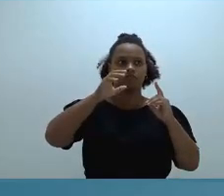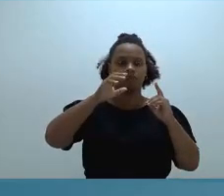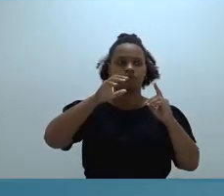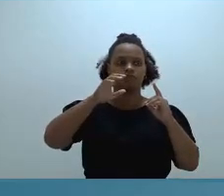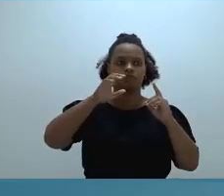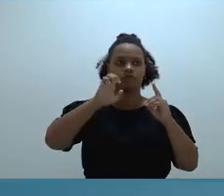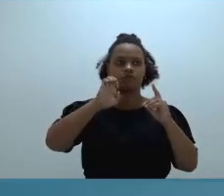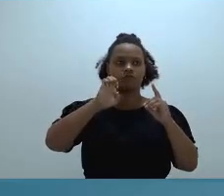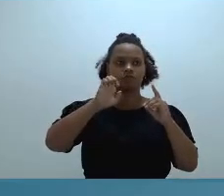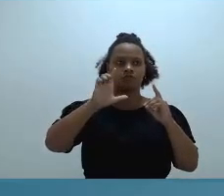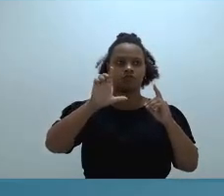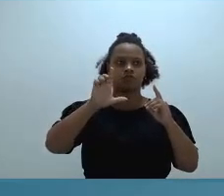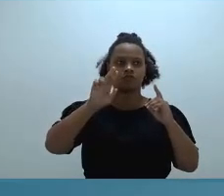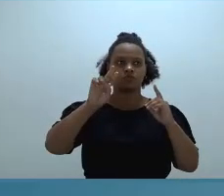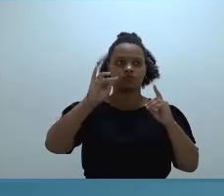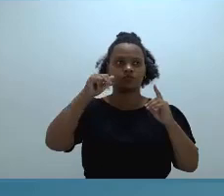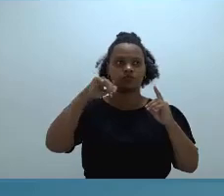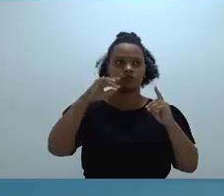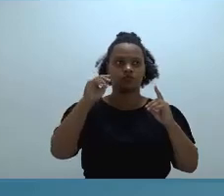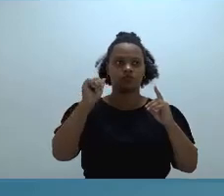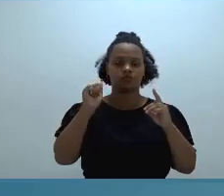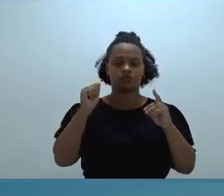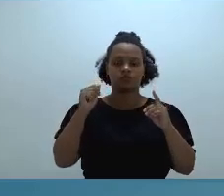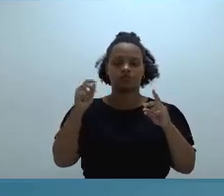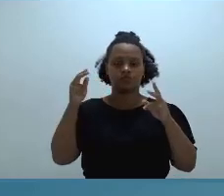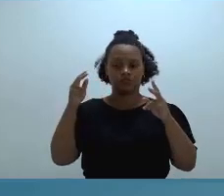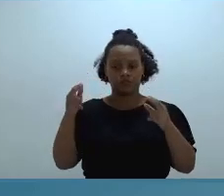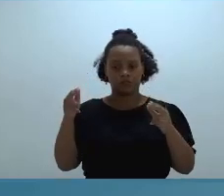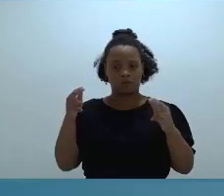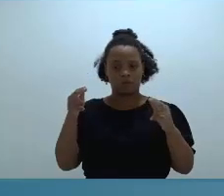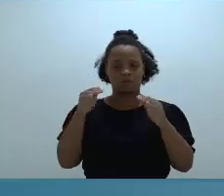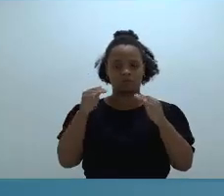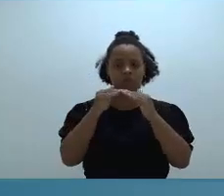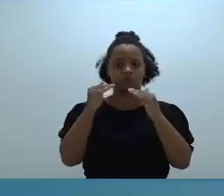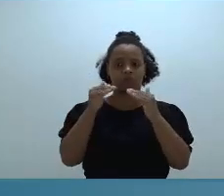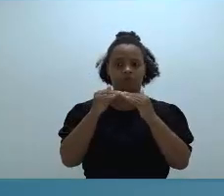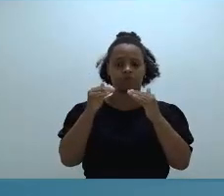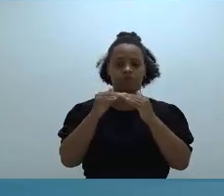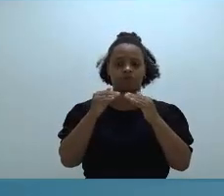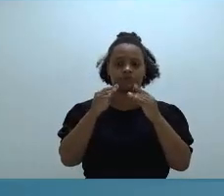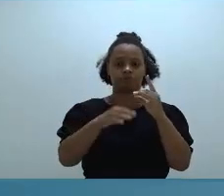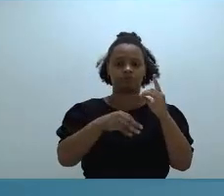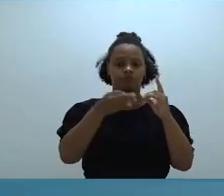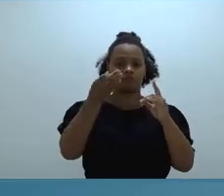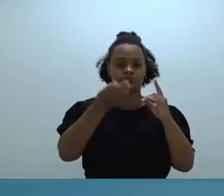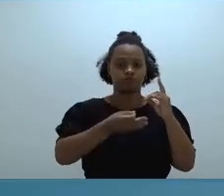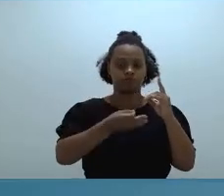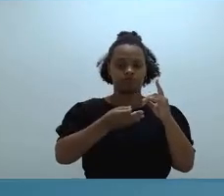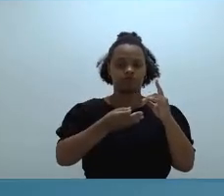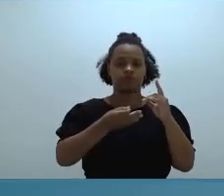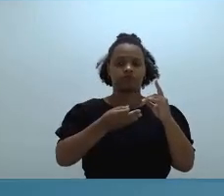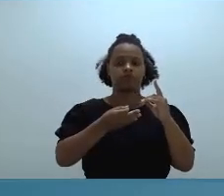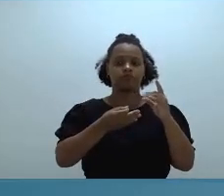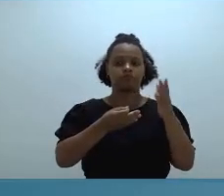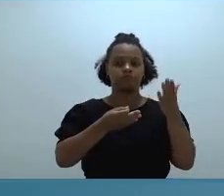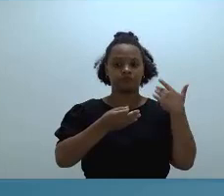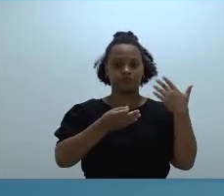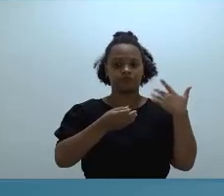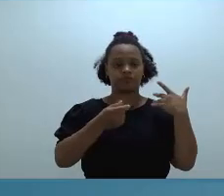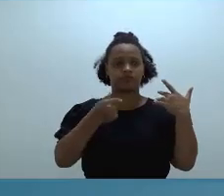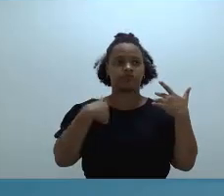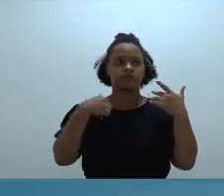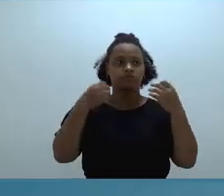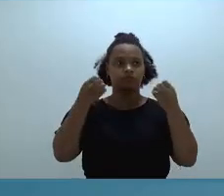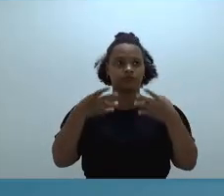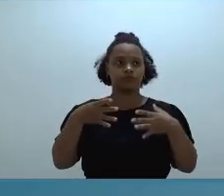desembargador Elvino. Obrigada, presidente. Da mesma forma, na mesma linha que a desembargadora Rosileide, desembargadora Exilda, eu sei